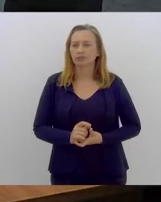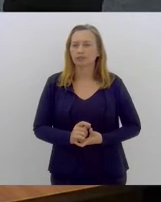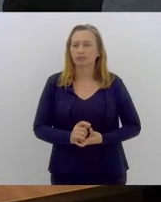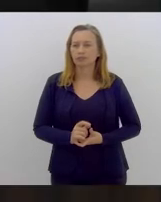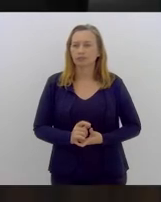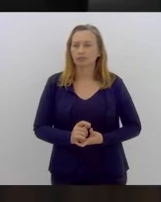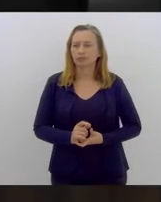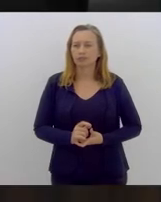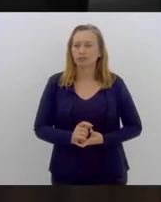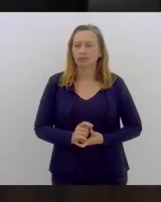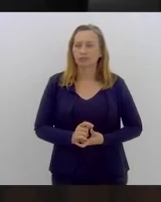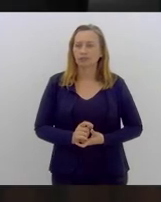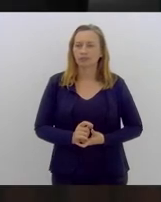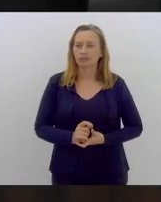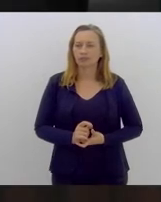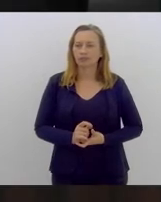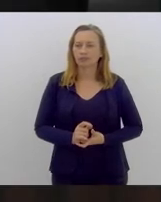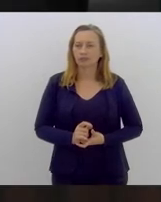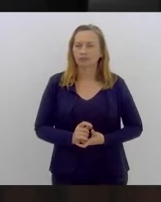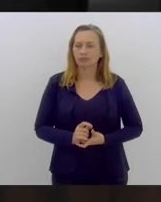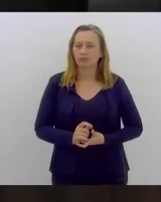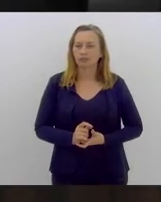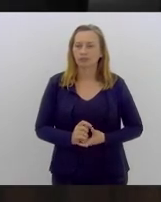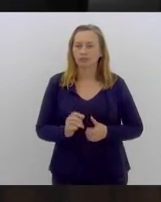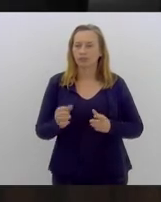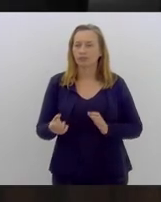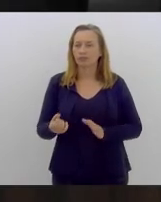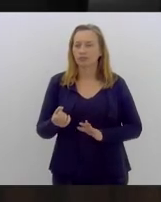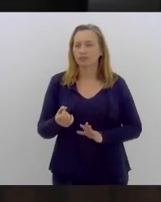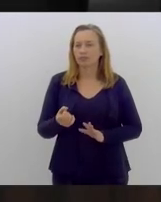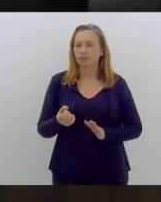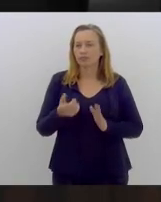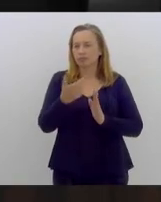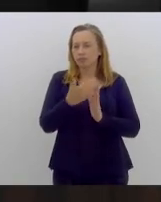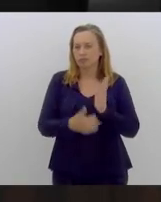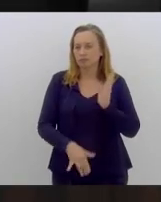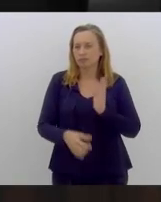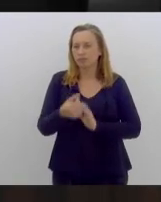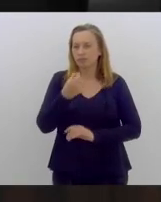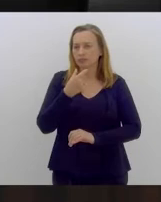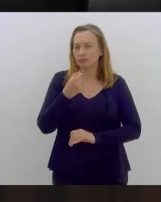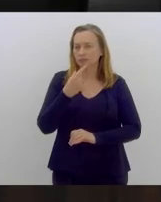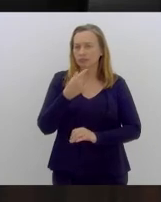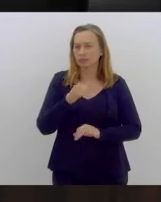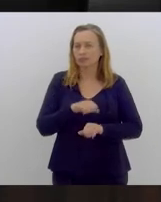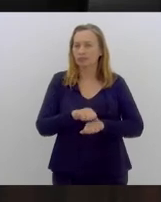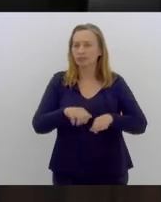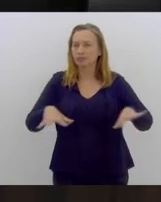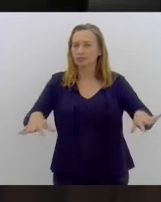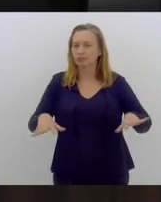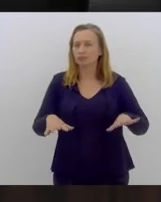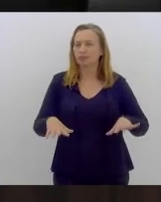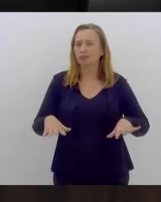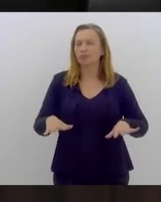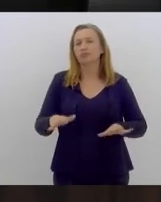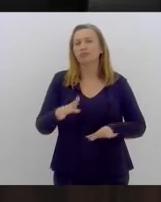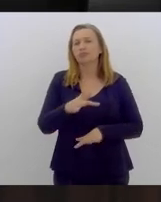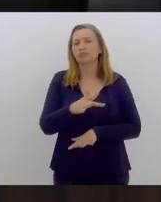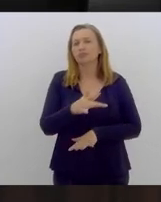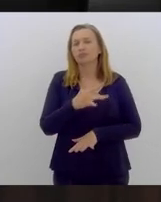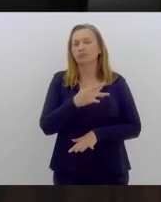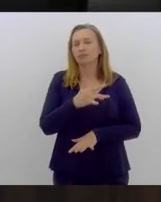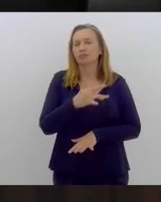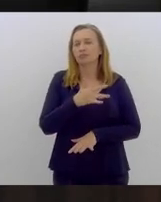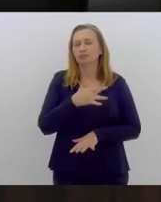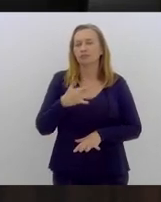que dispõe sobre a publicização da lista de medicamentos disponíveis para abastecimento da rede pública estadual de saúde no site oficial do Governo do Estado do